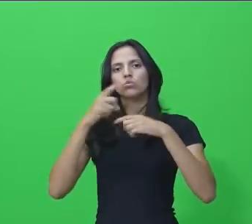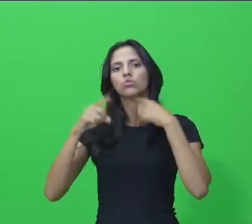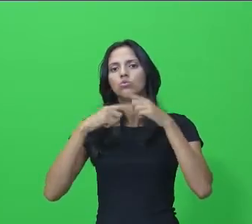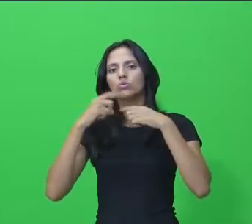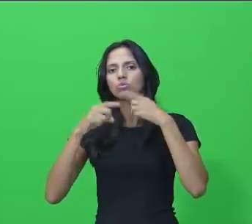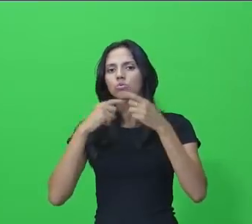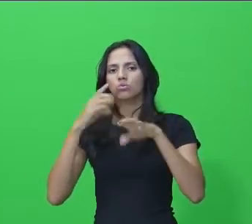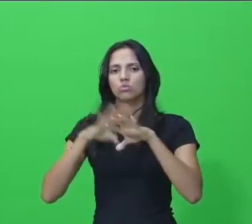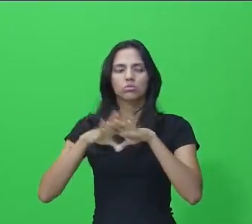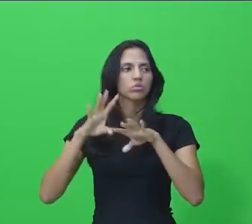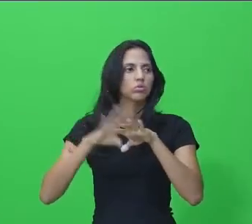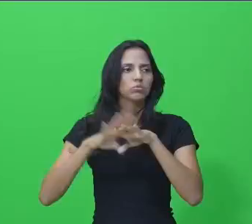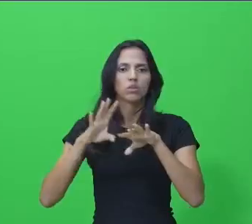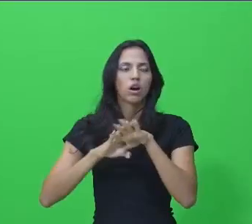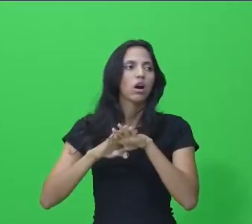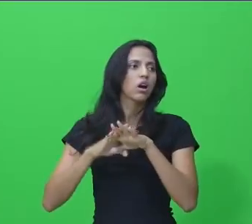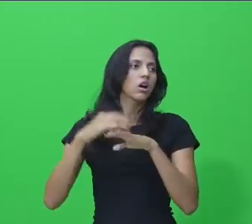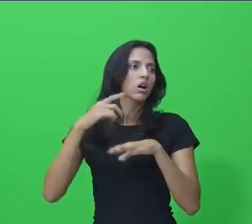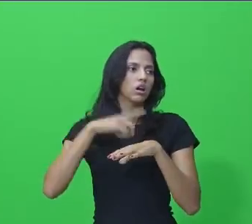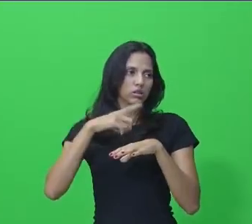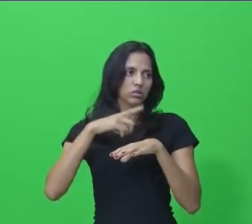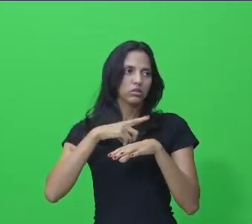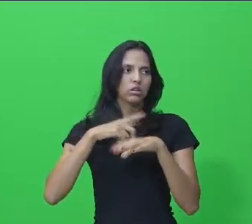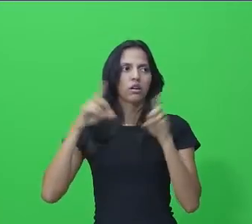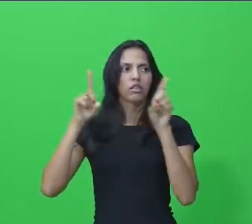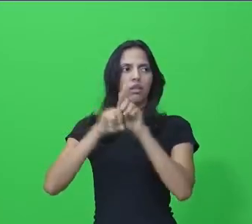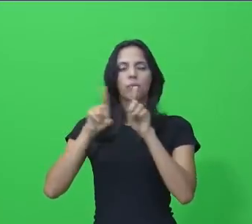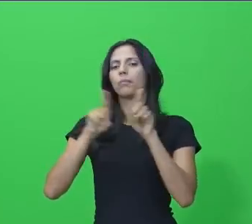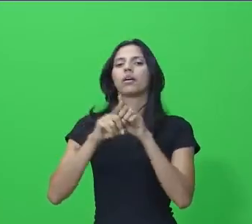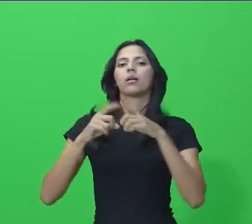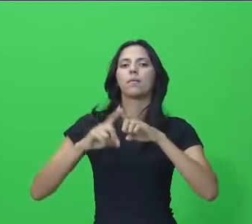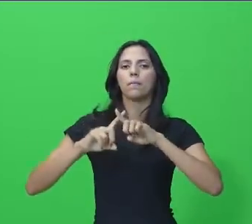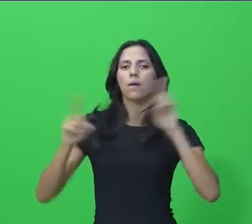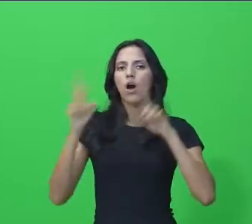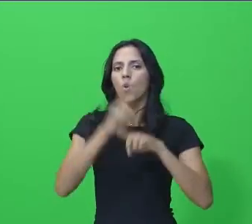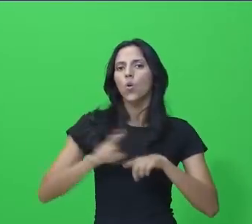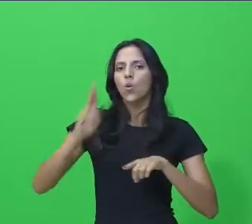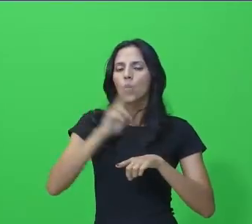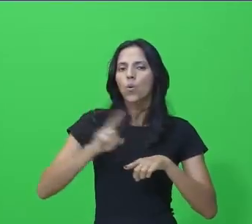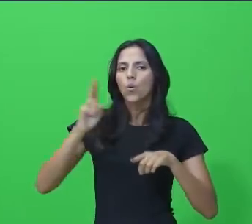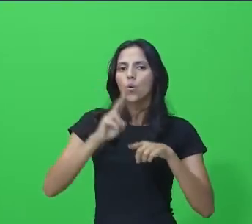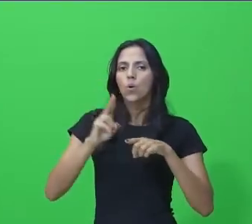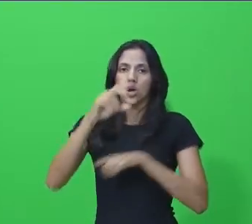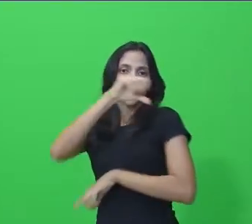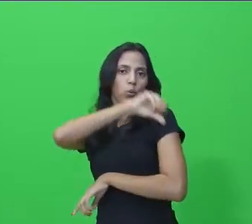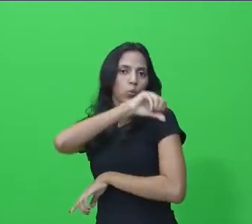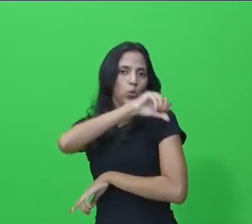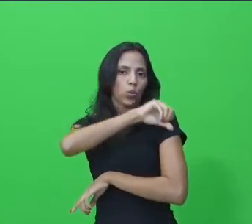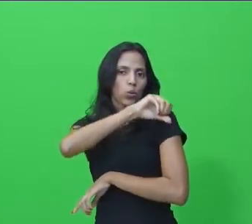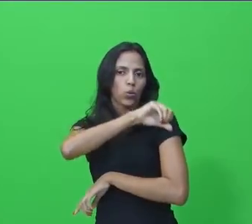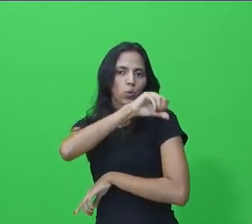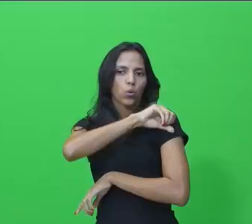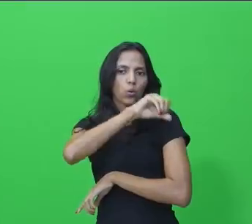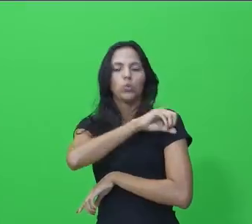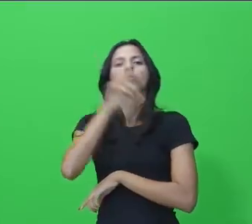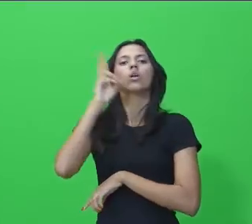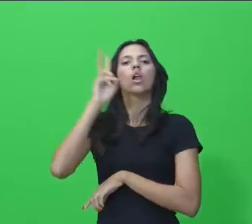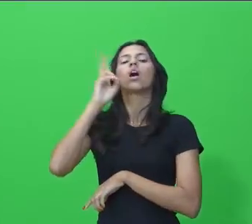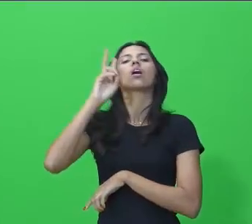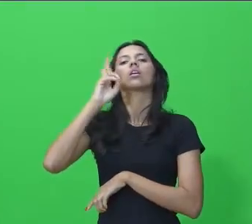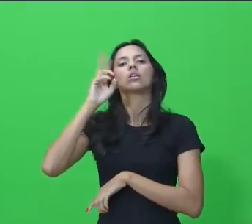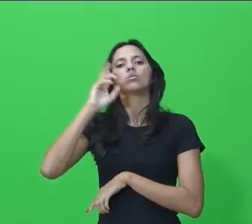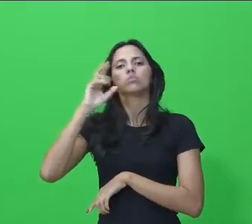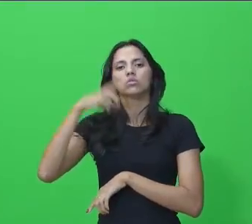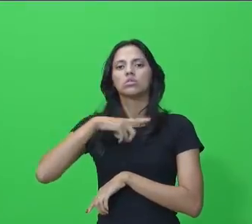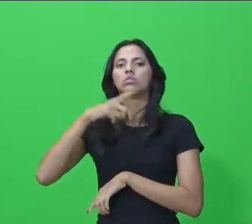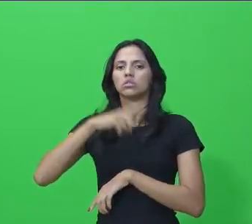através de desenho, esquadrinhar os triângulos. Lembrando que eu usei muita coisa do 9º ano, que são as relações métricas